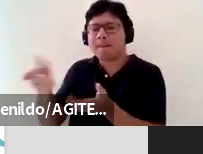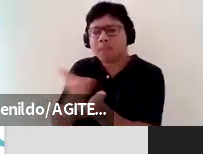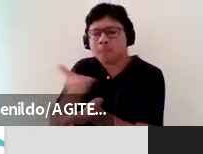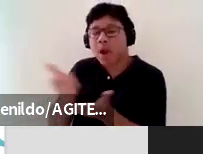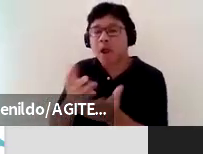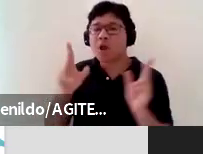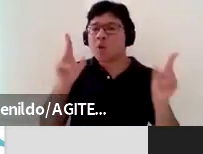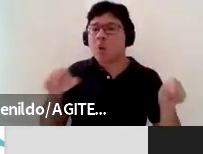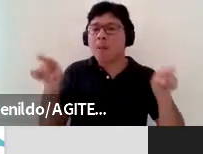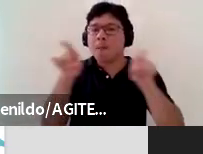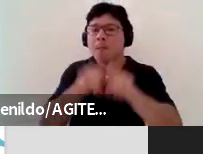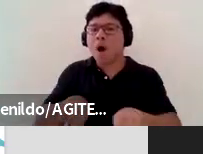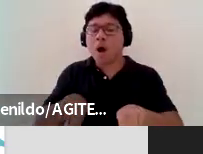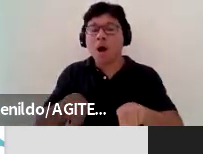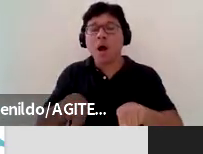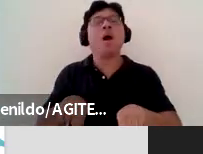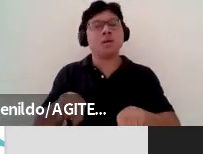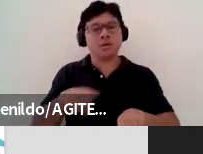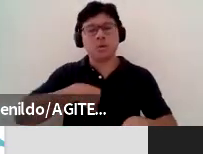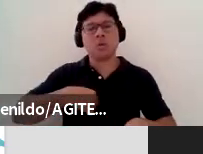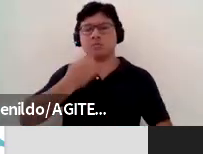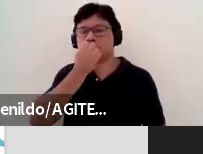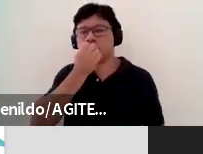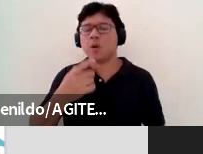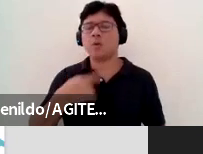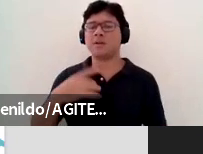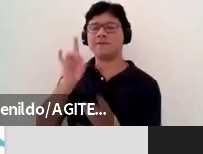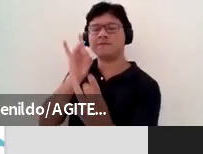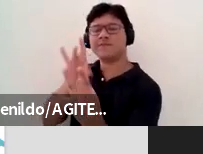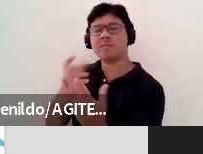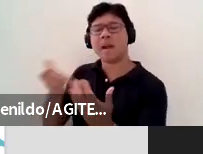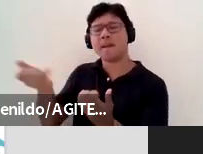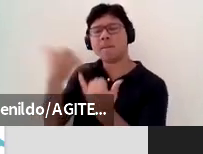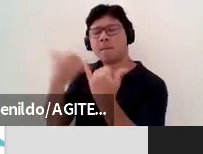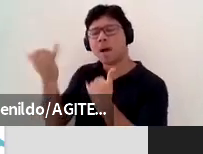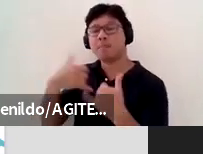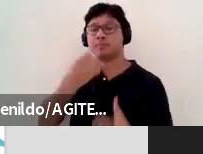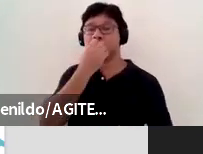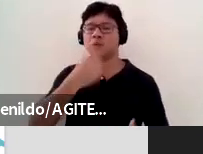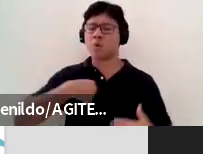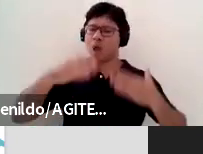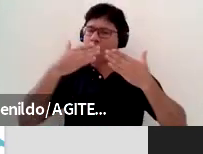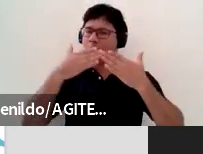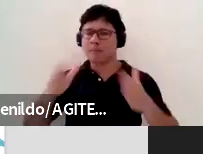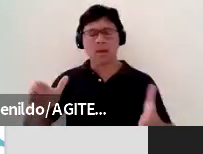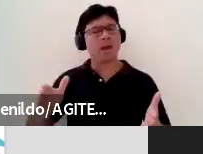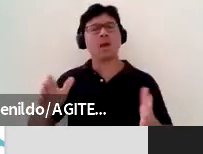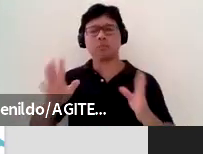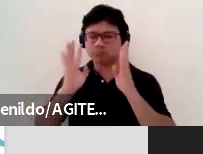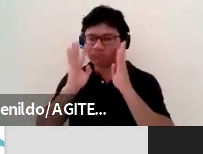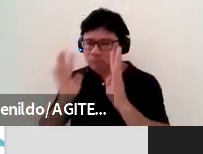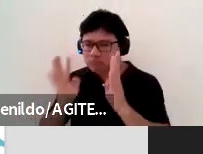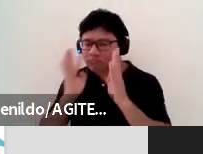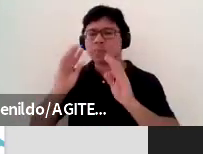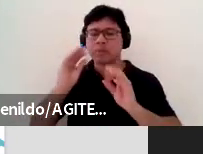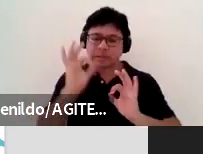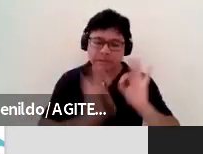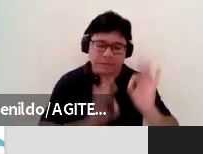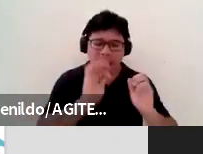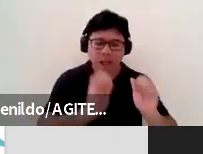que rendeu bastante, a gente ouviu muito o feedback das pessoas, a gente está sempre aberta para ouvir e para melhorar. Então, os